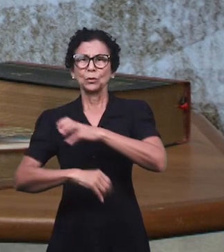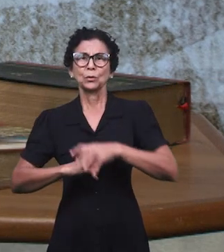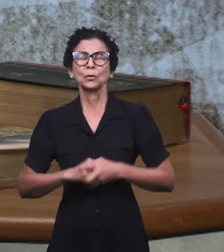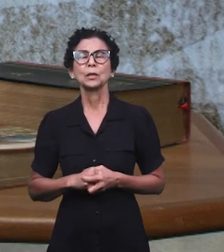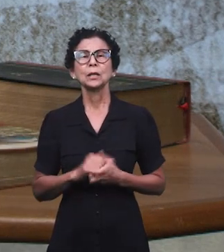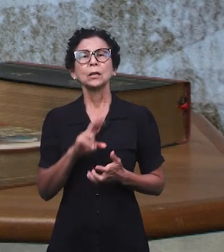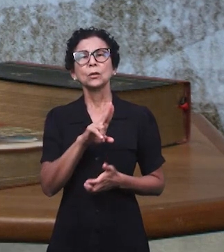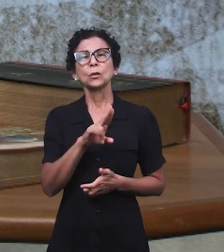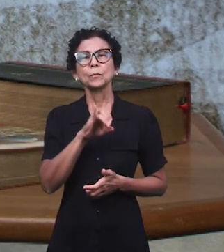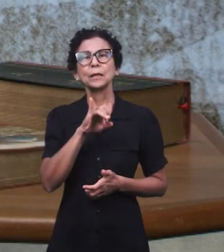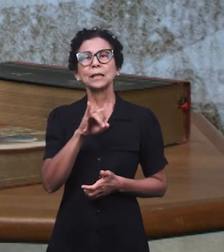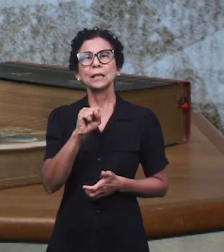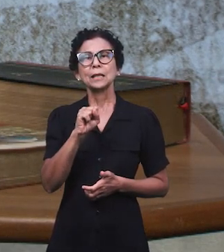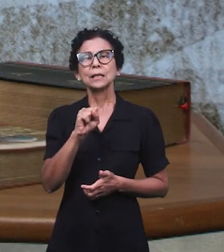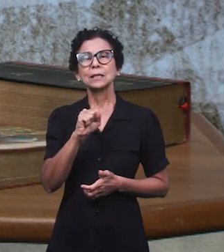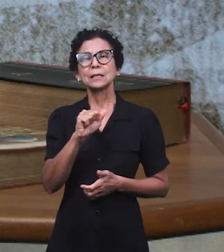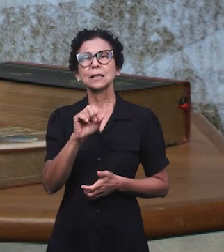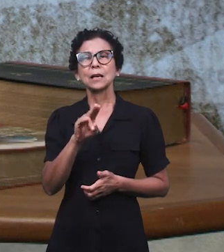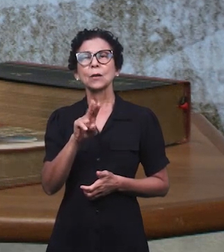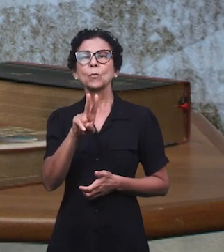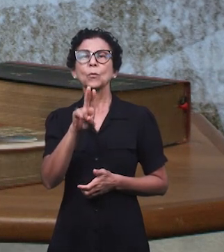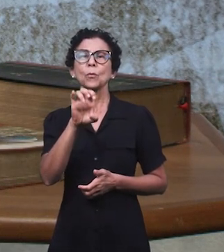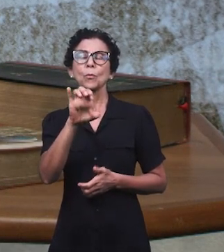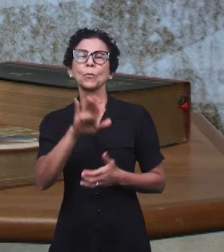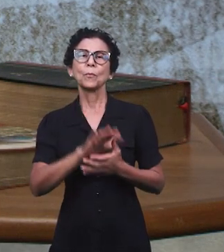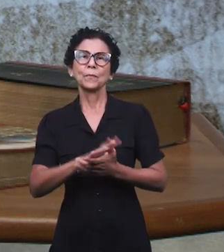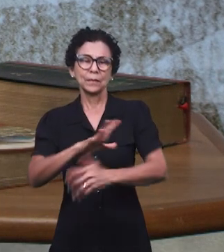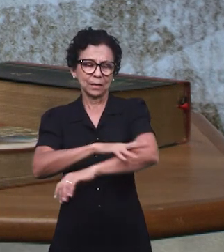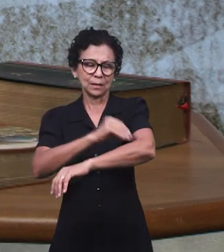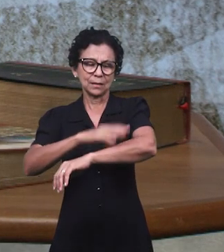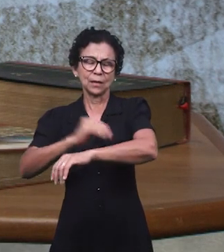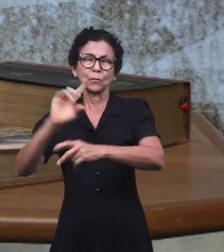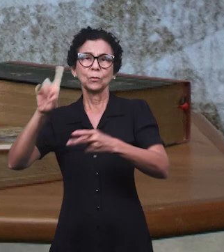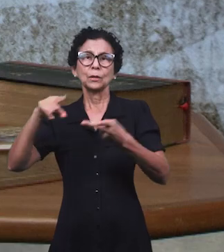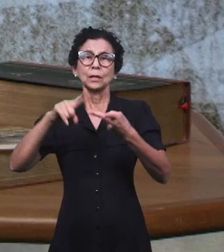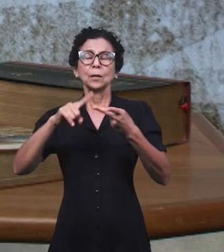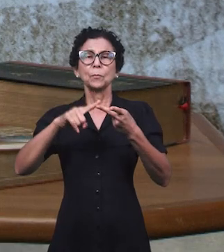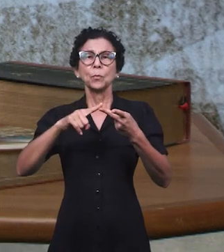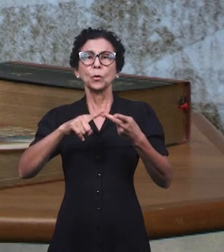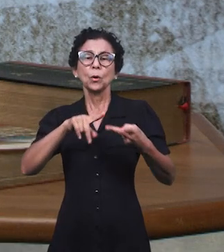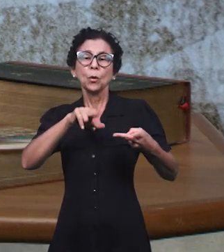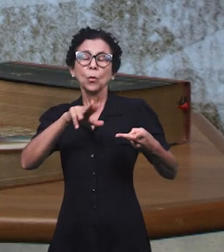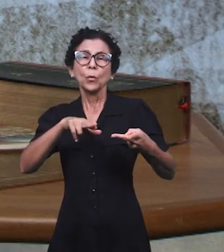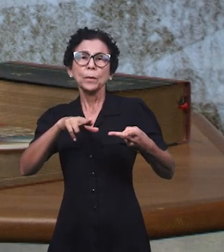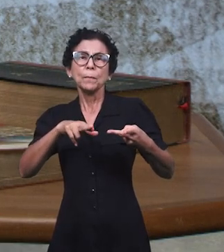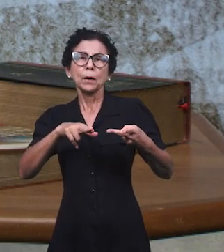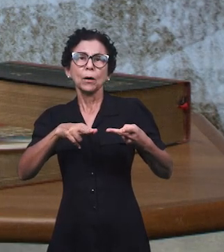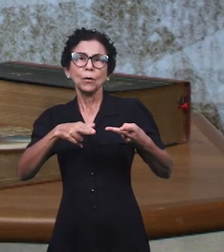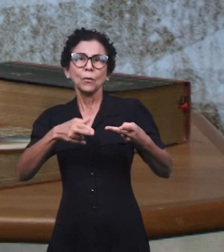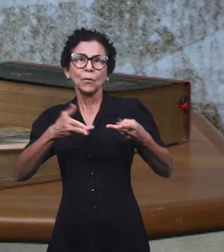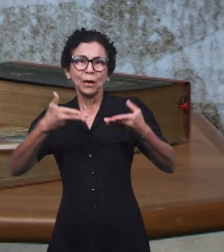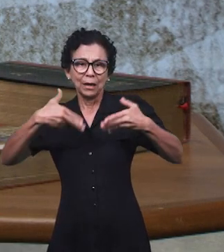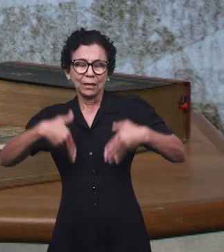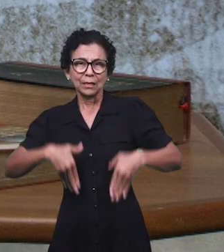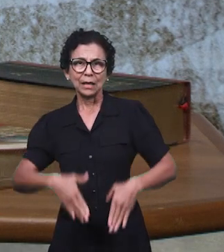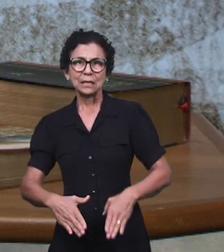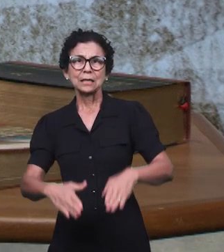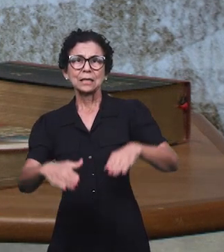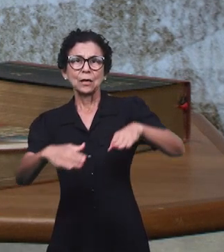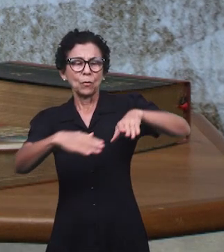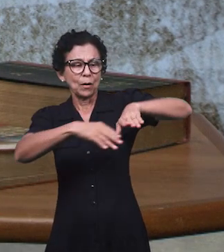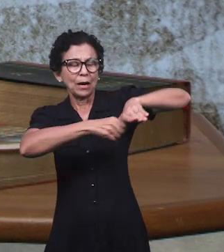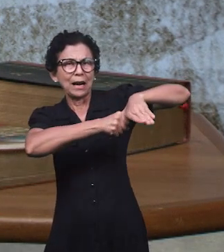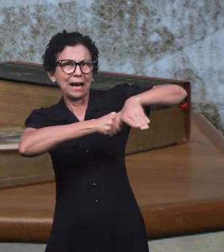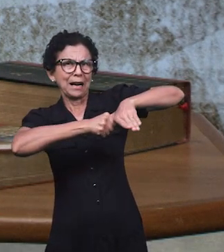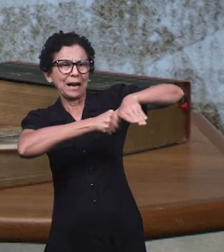E depois saiu o seu irmão, agarrado sua mão ao calcanhar de Esaú. Por isso se